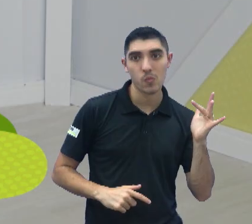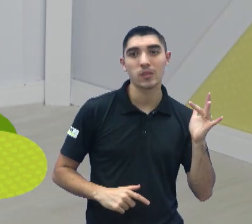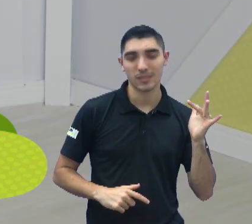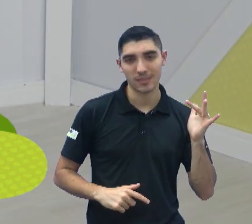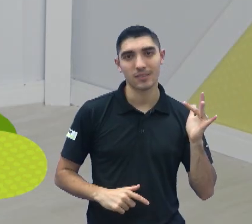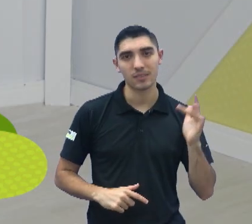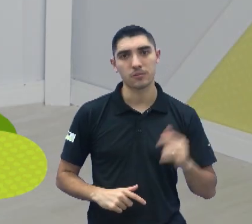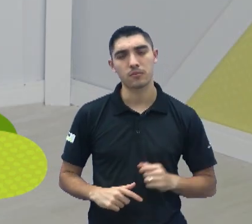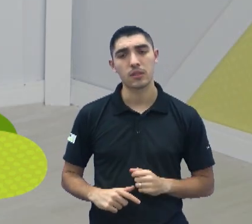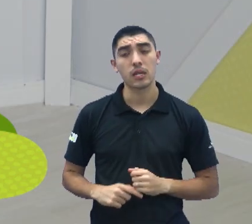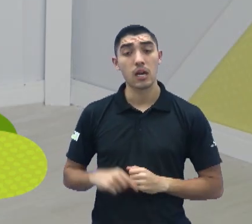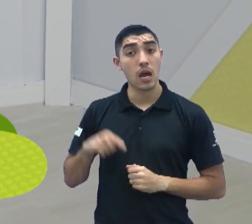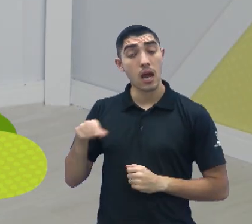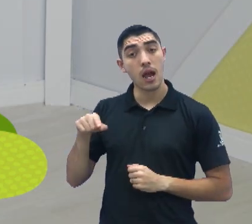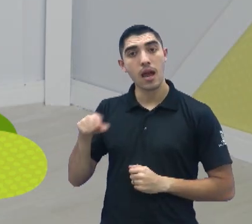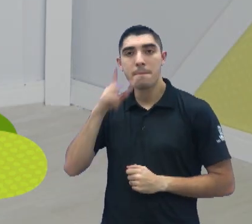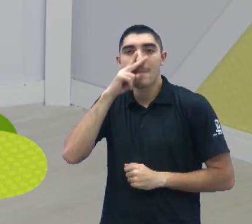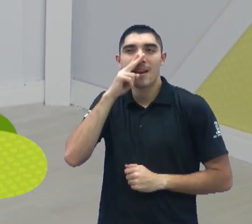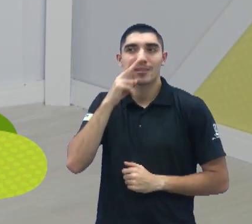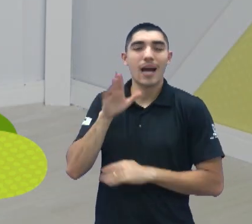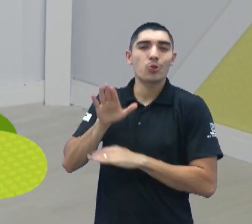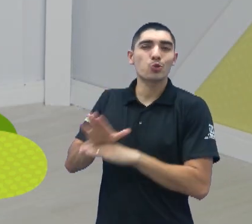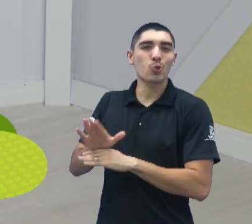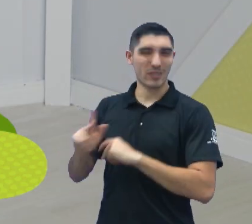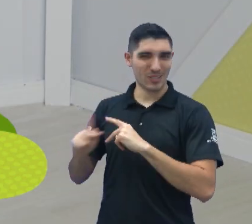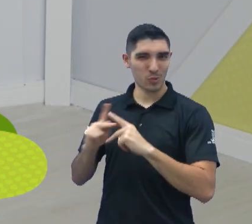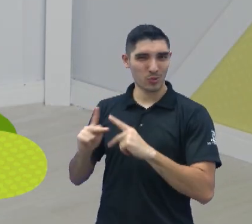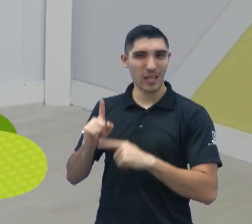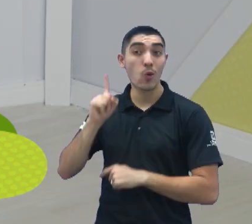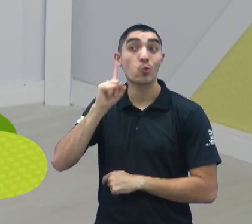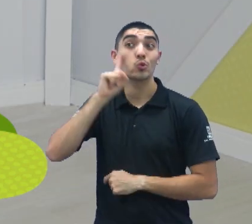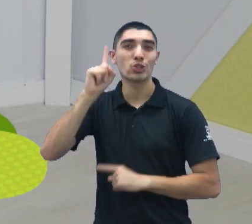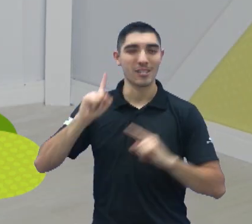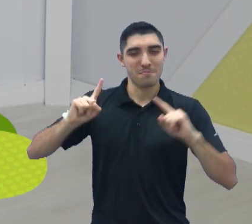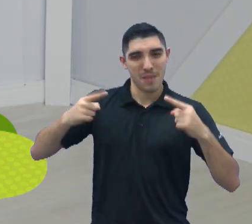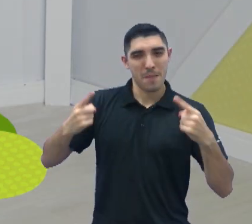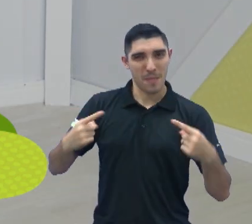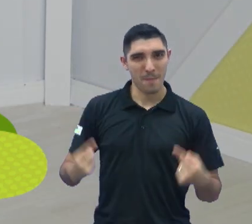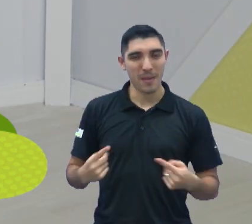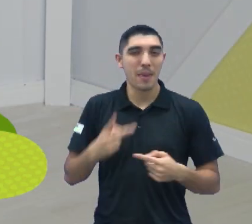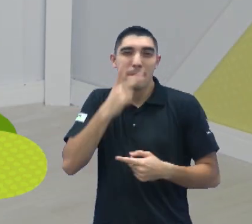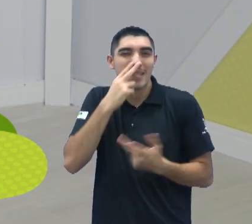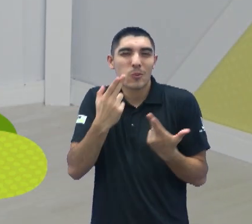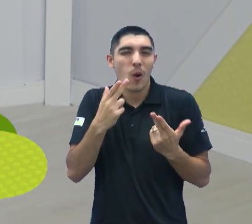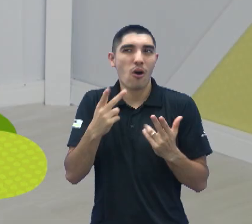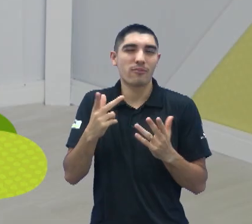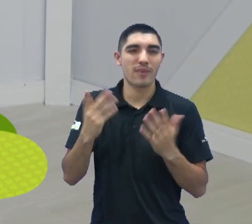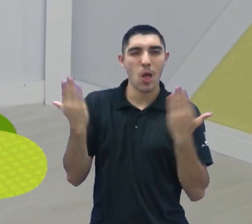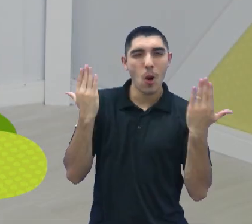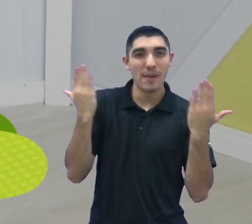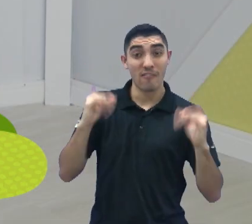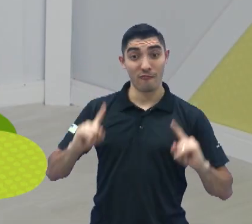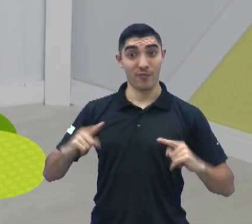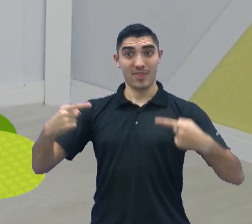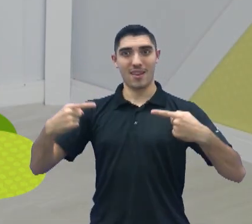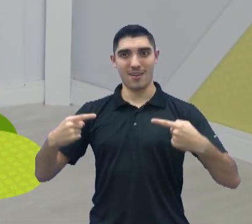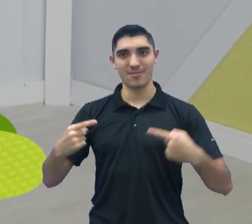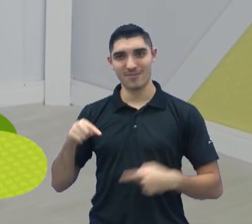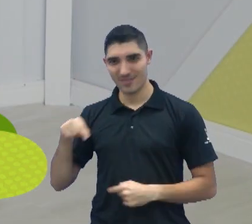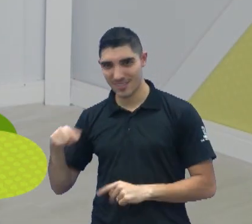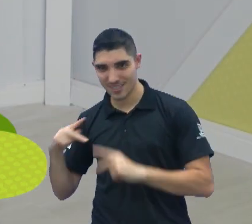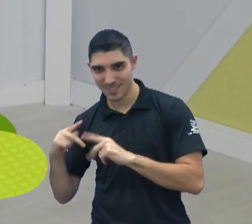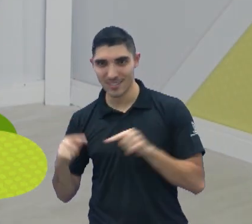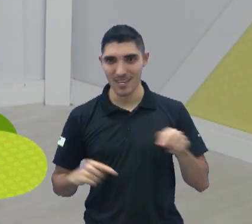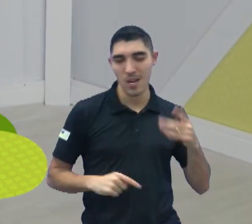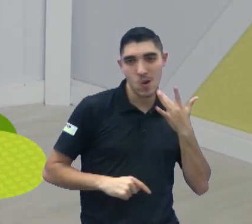bem que a tabela acabou favorecendo nesse sentido, né, de uma, entre aspas, uma final antecipada entre São José e Ourinhos. Neste momento,